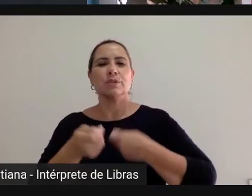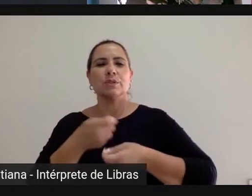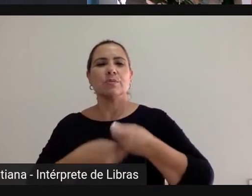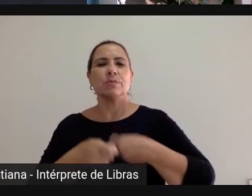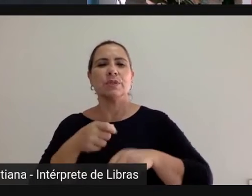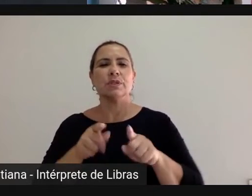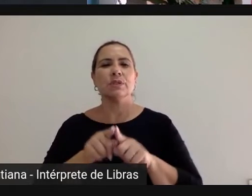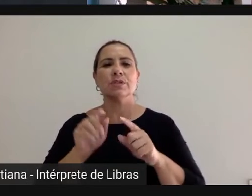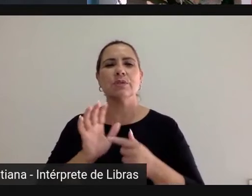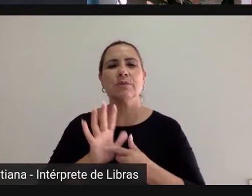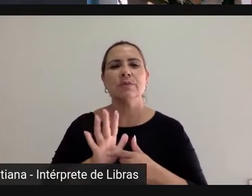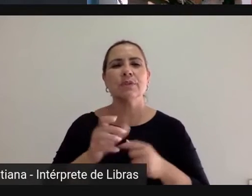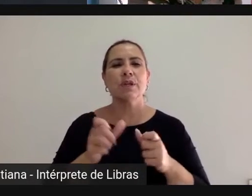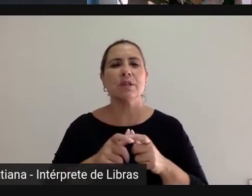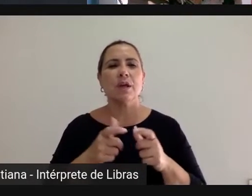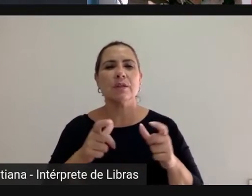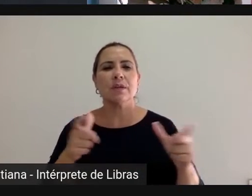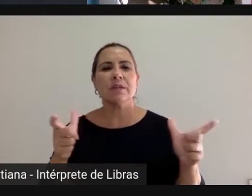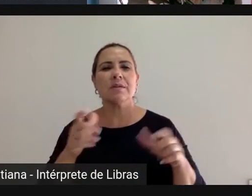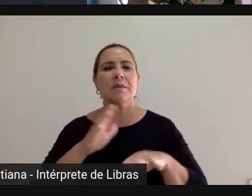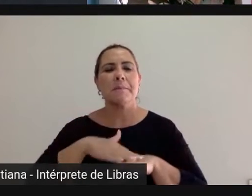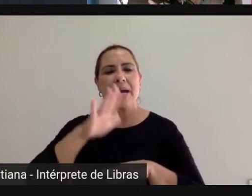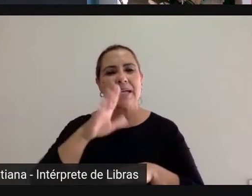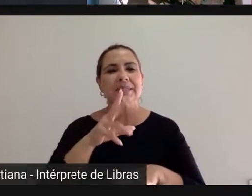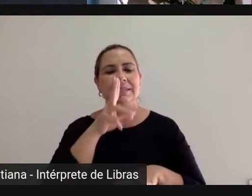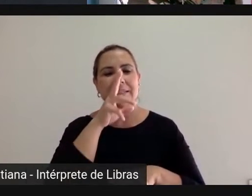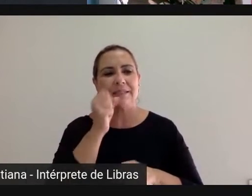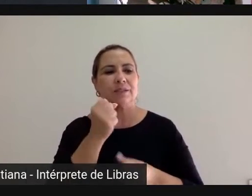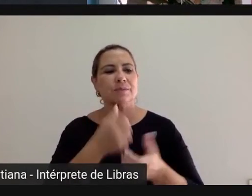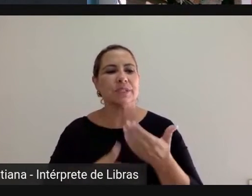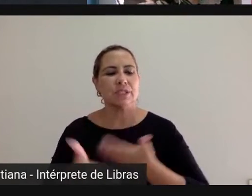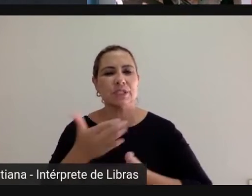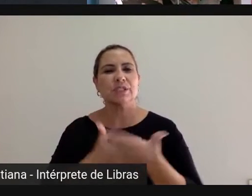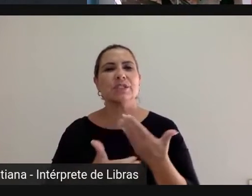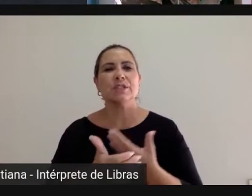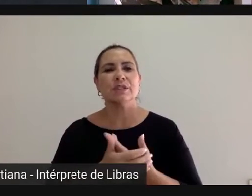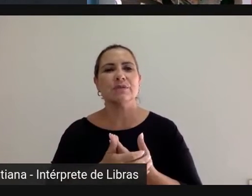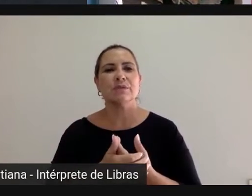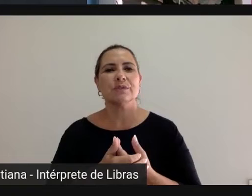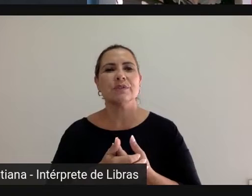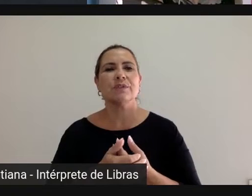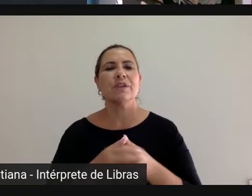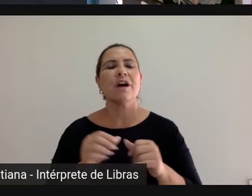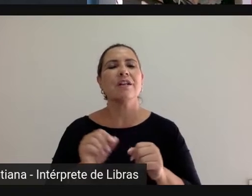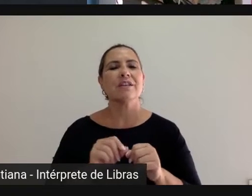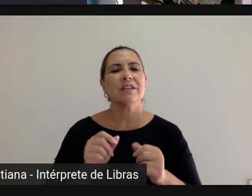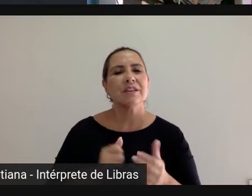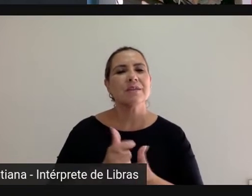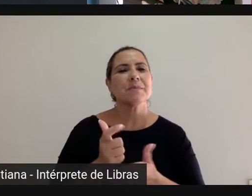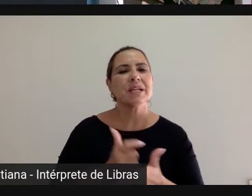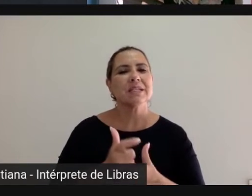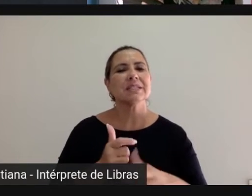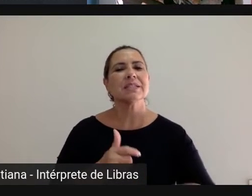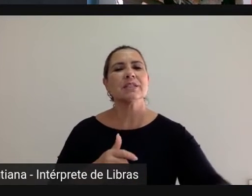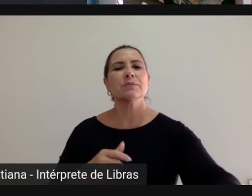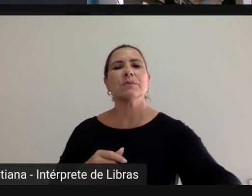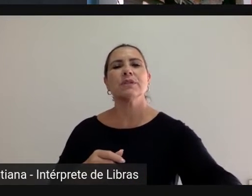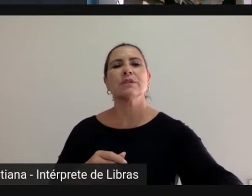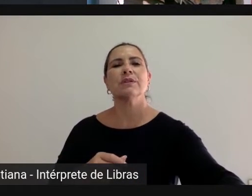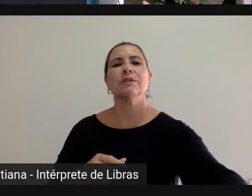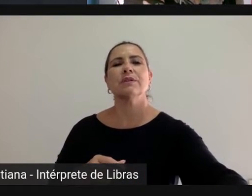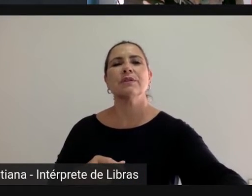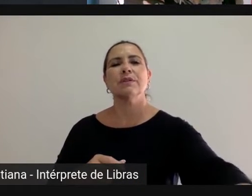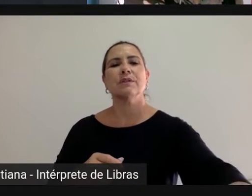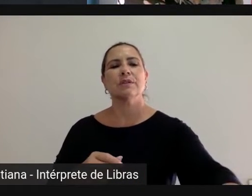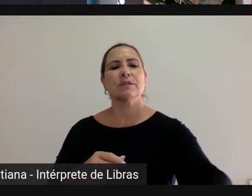em crescer cada vez mais, consumir, consolidar, fazer aquisições, minar o meu competidor,